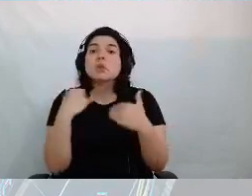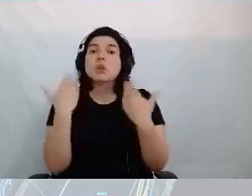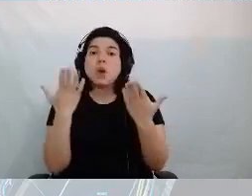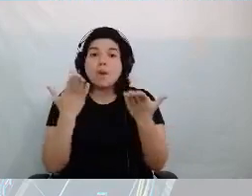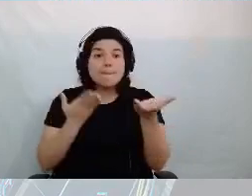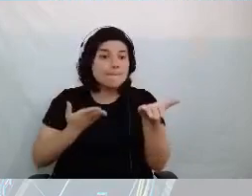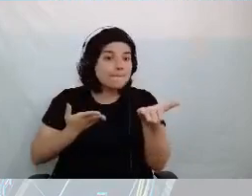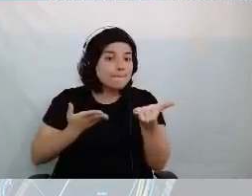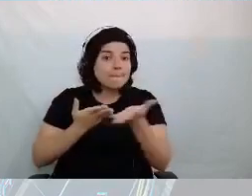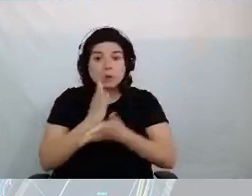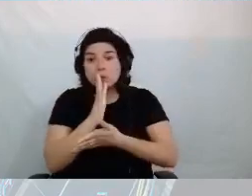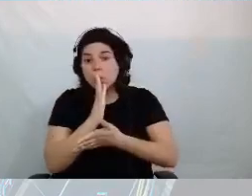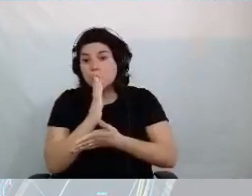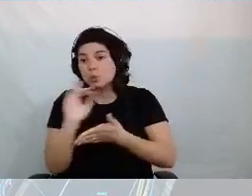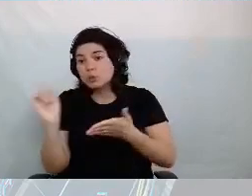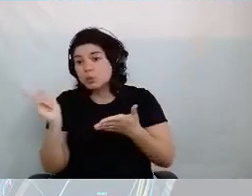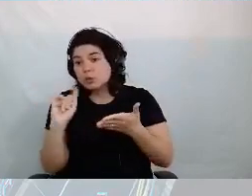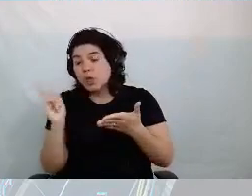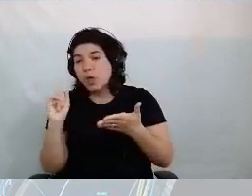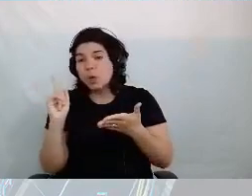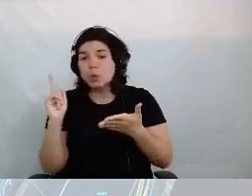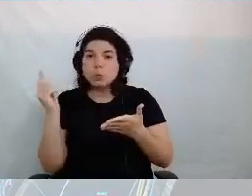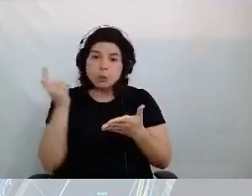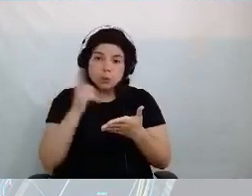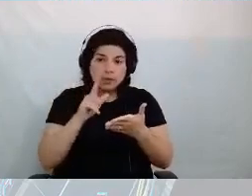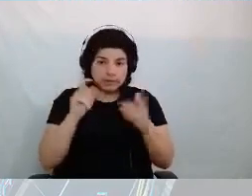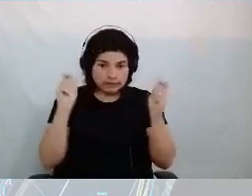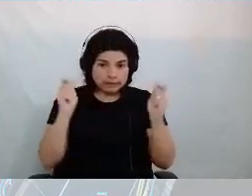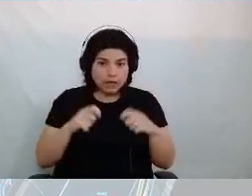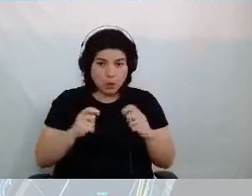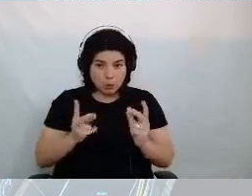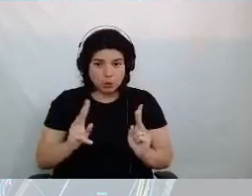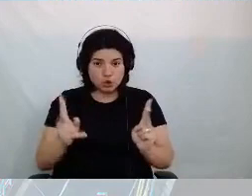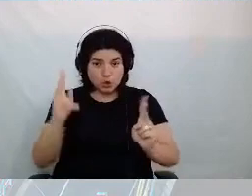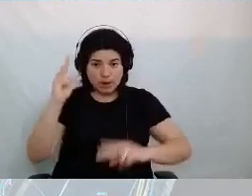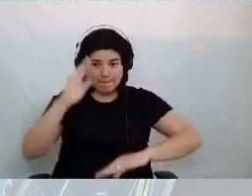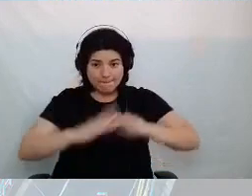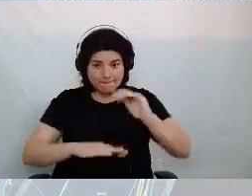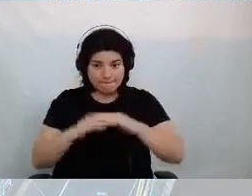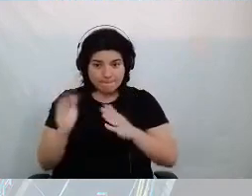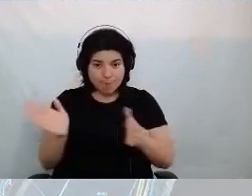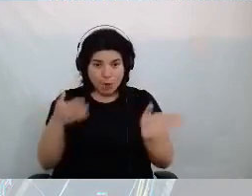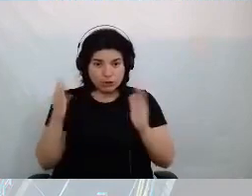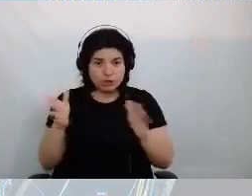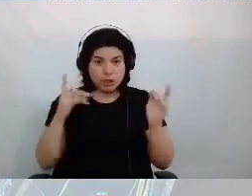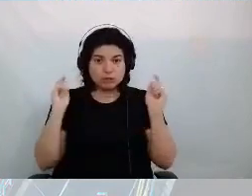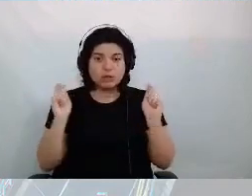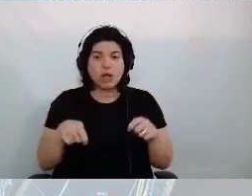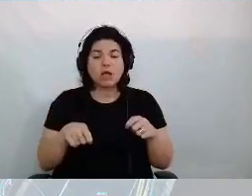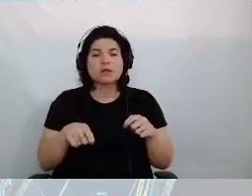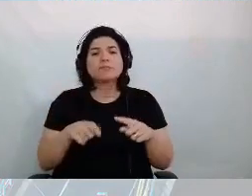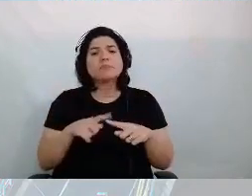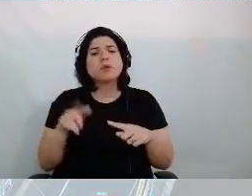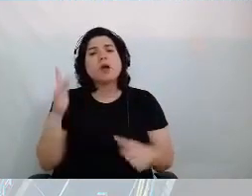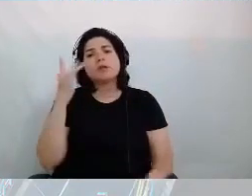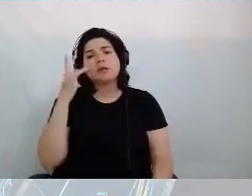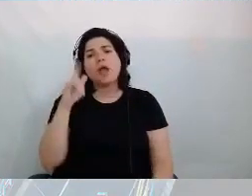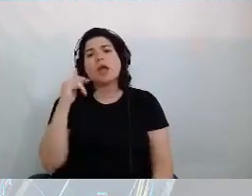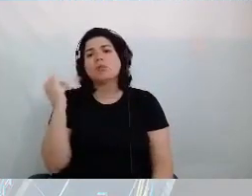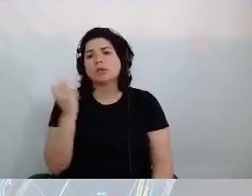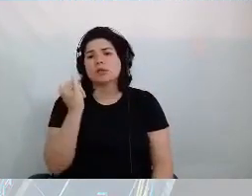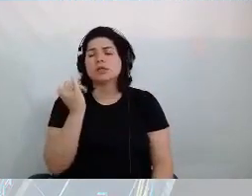ele atendeu, a gente pode ir tranquilo para a produção. Mas eu acho que é importante a gente dar um